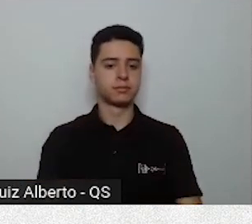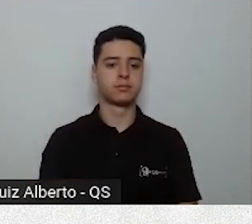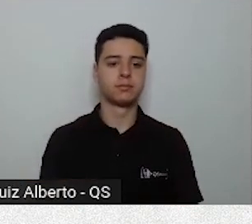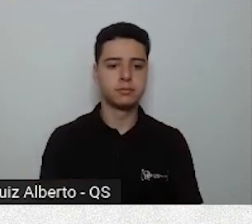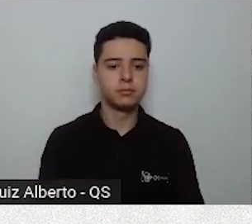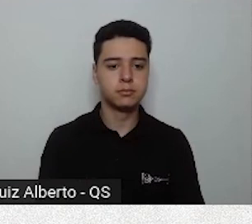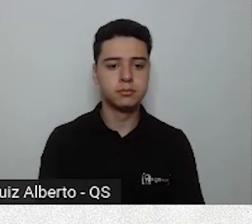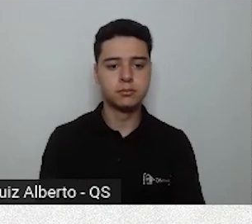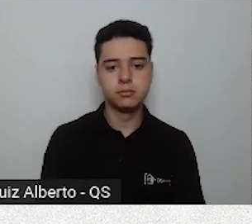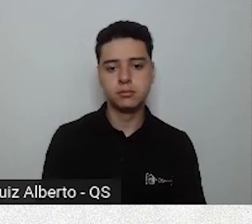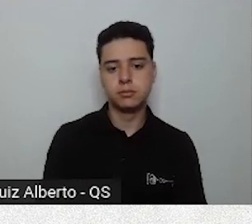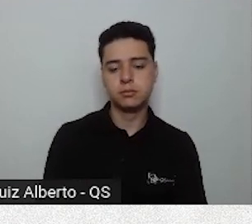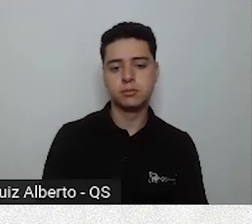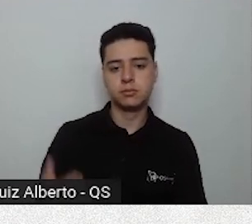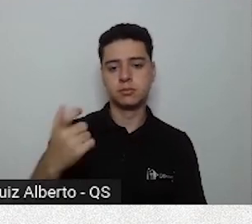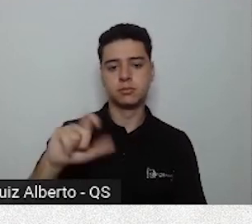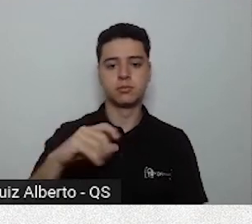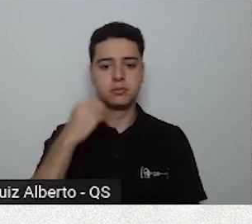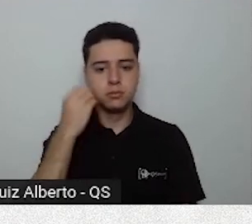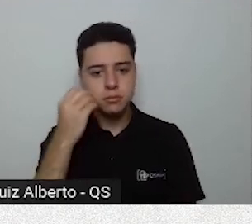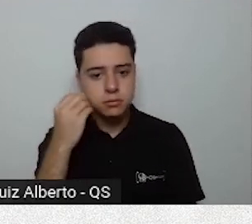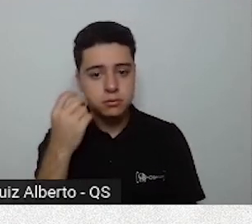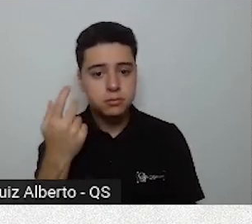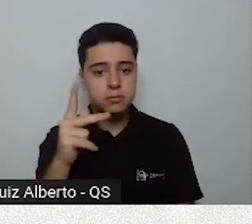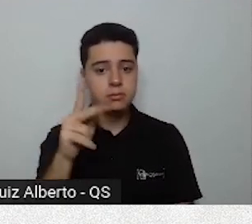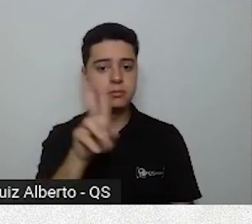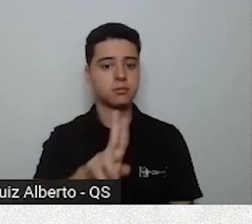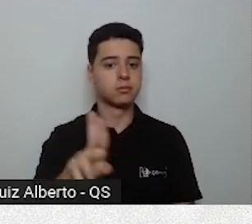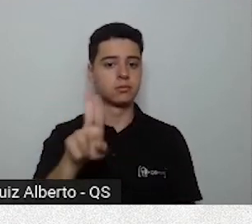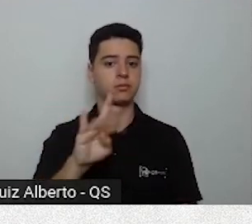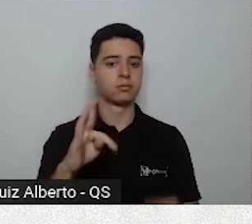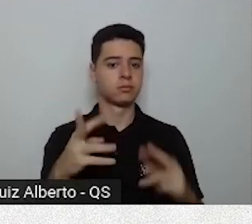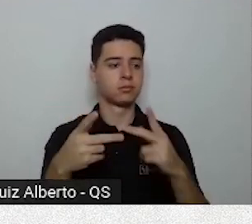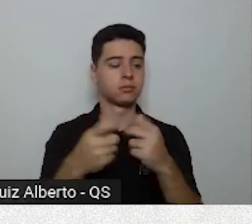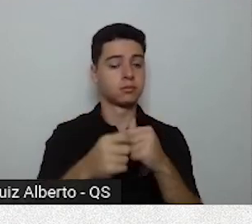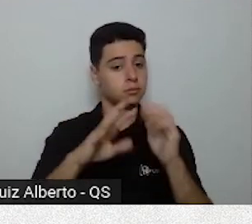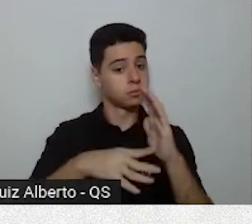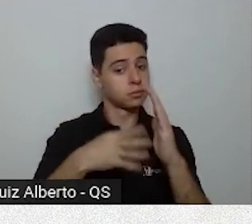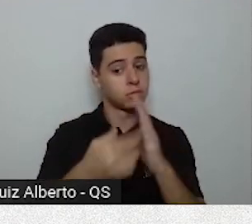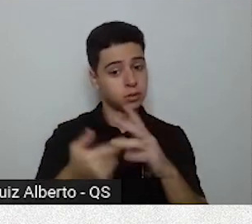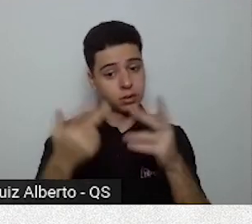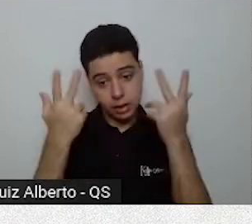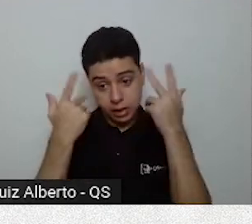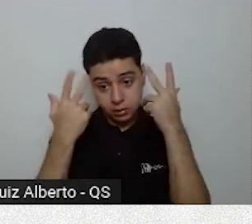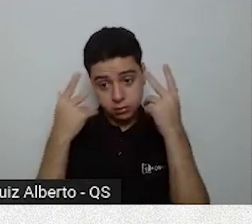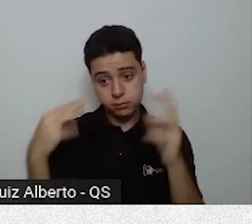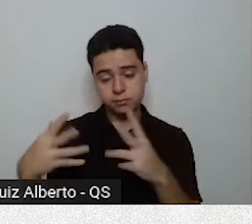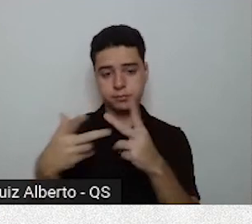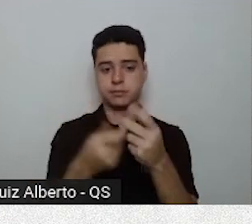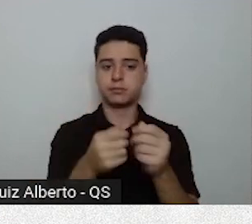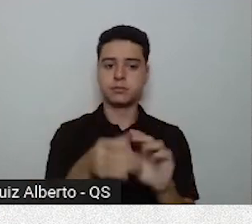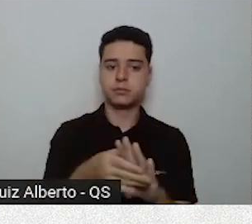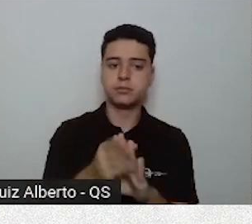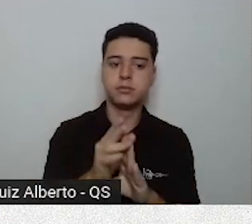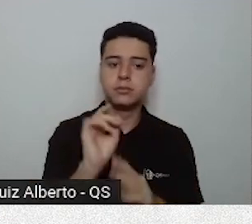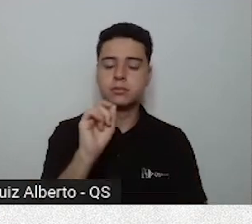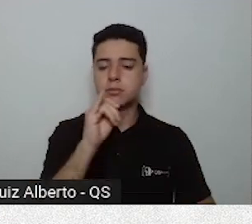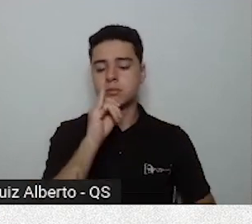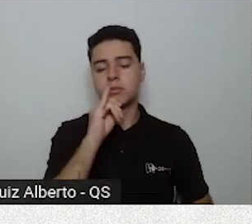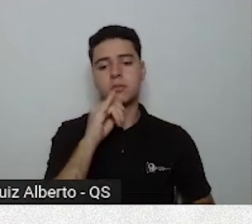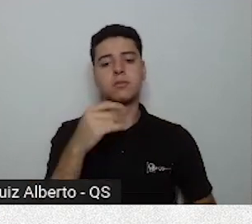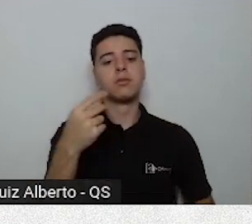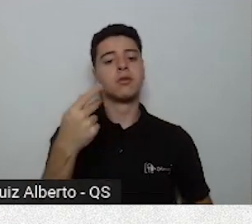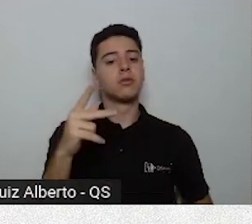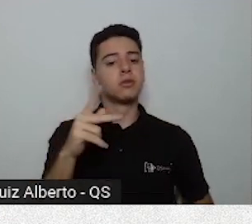O exercício número 2, para você usar suas tintas naturais, né, que fica a sugestão, é para você se inspirar nos